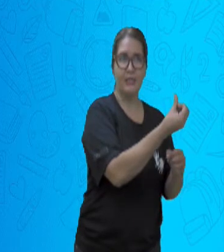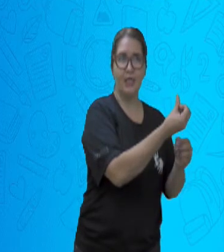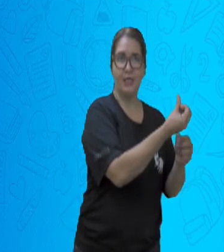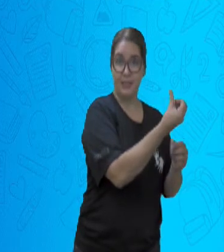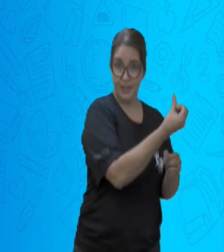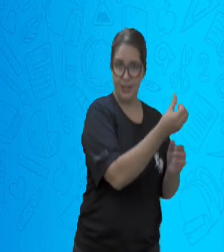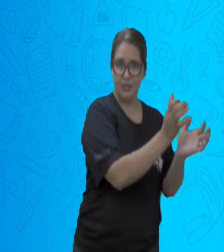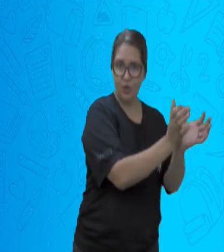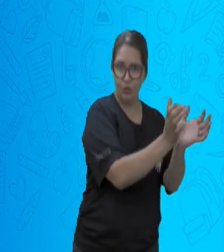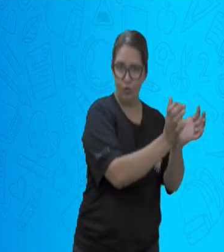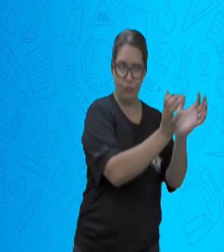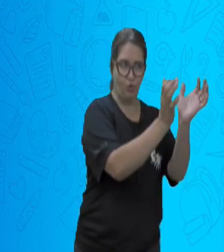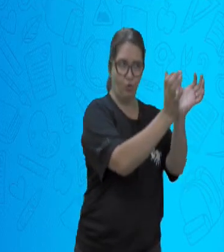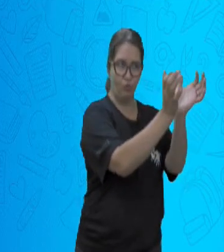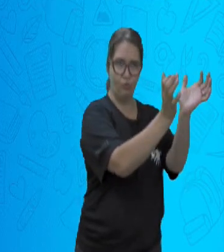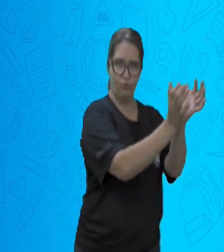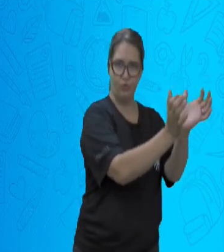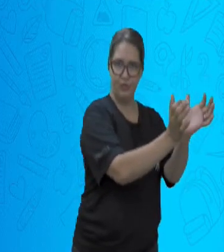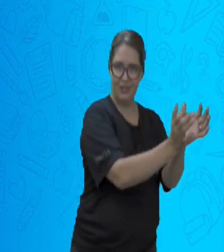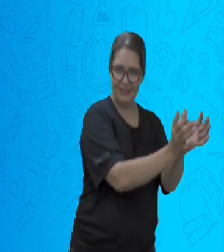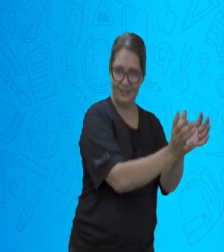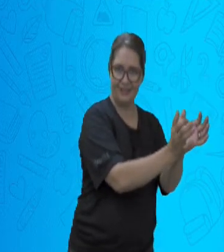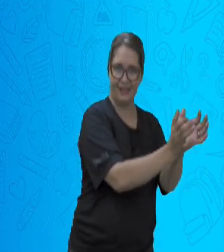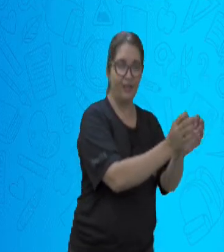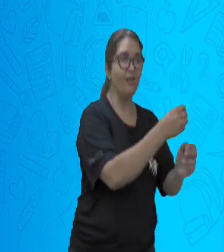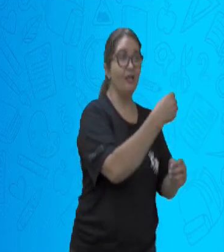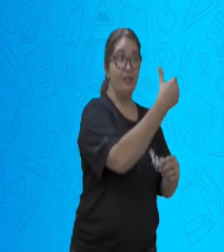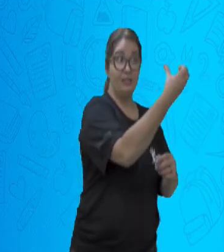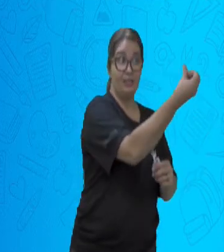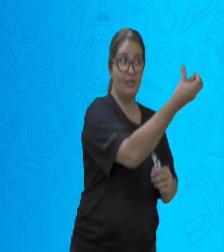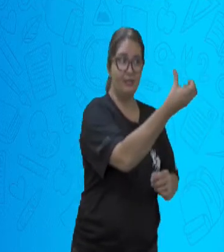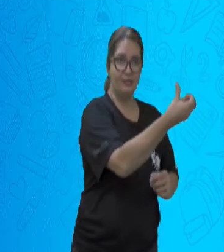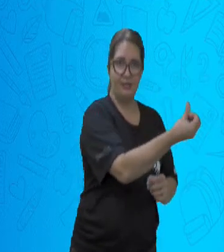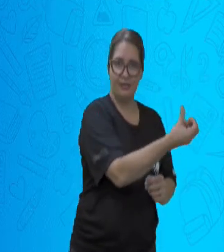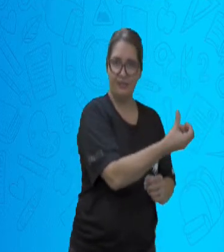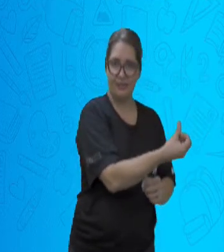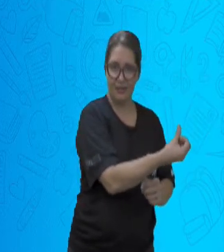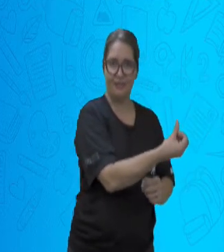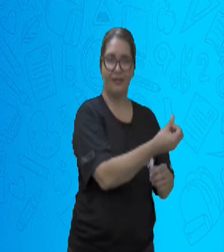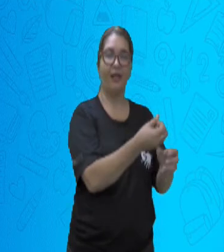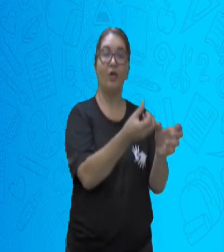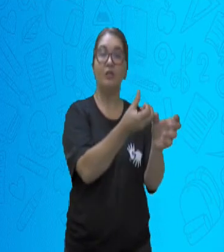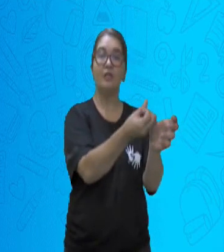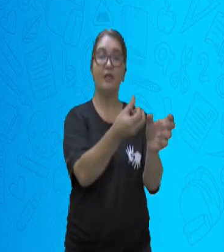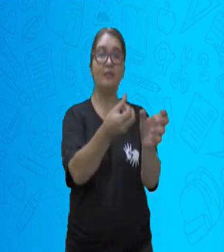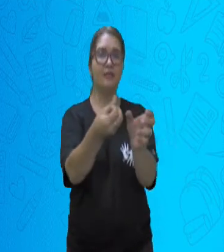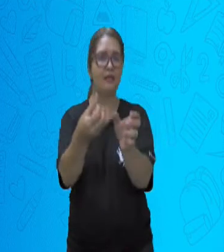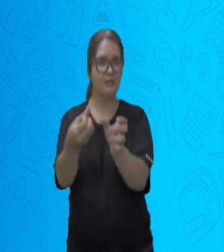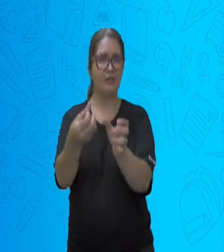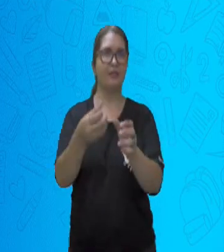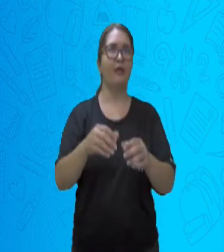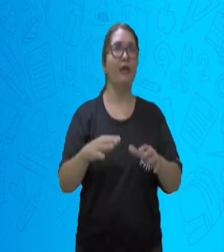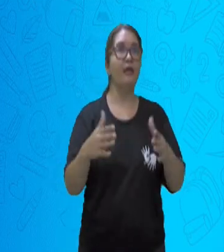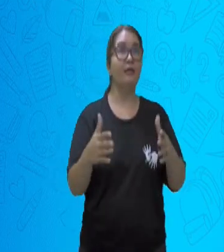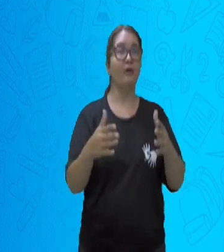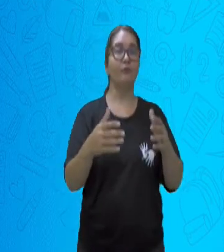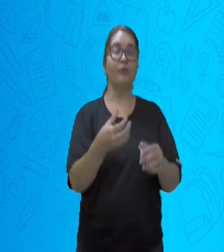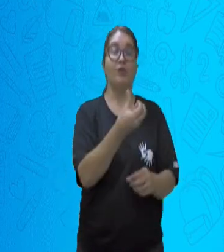4, 5, 6. Cada um com 3 laranjas. Então, eu tenho que 6